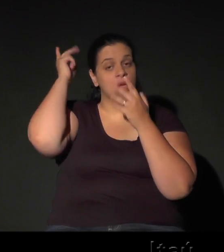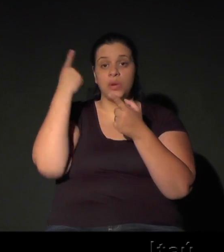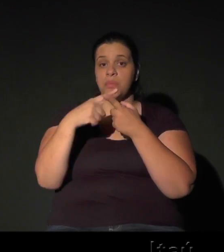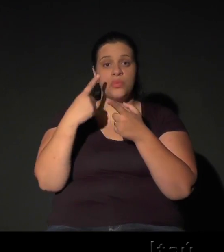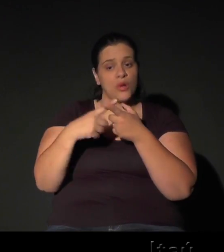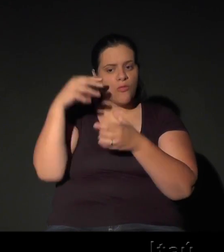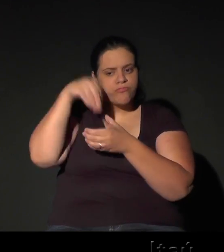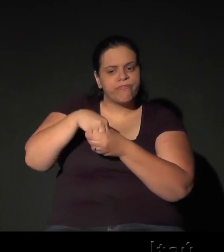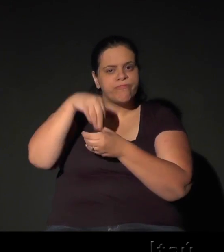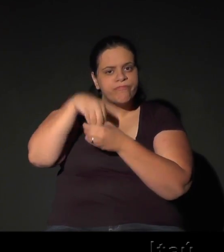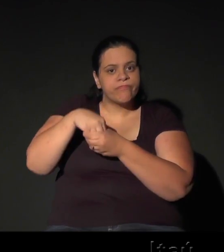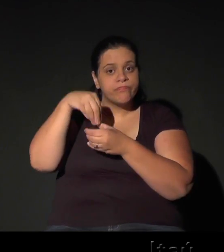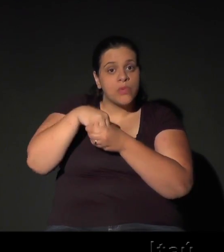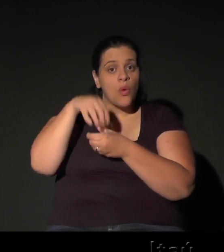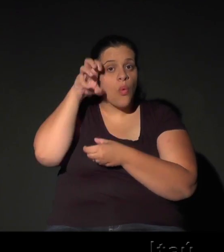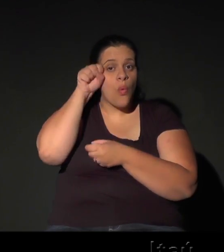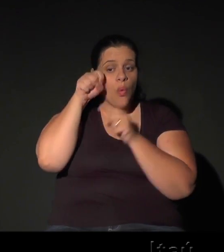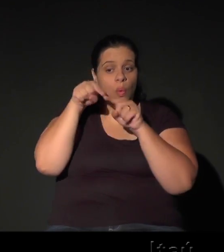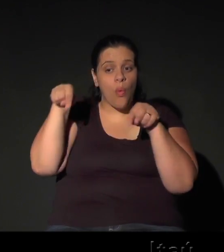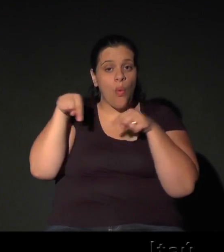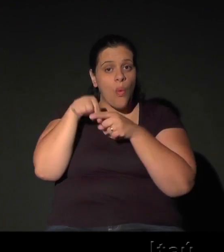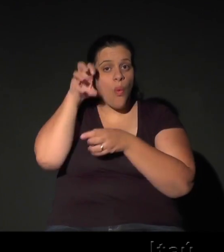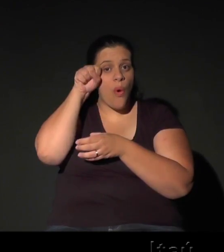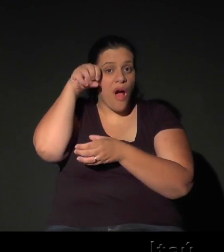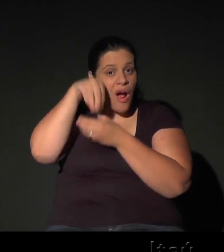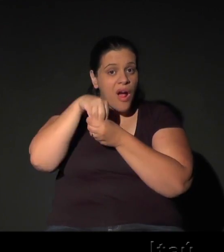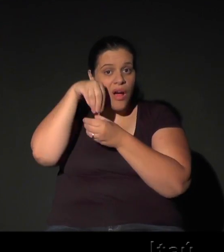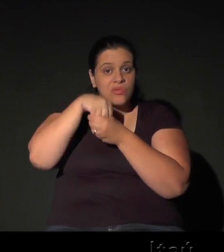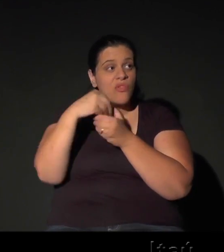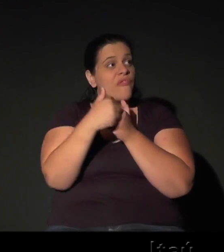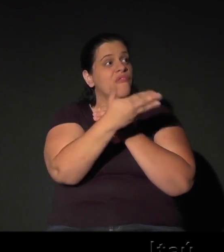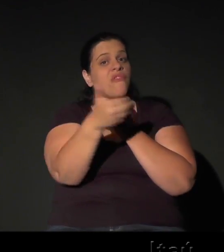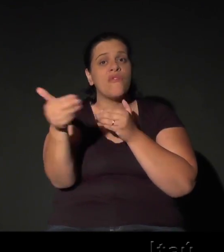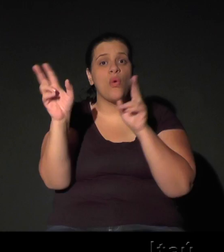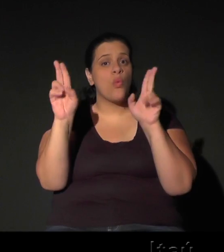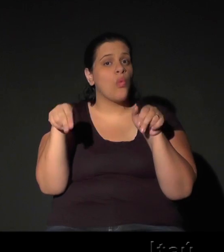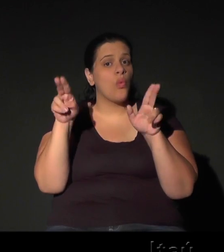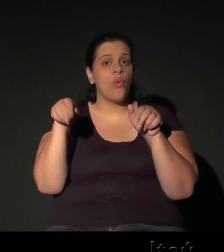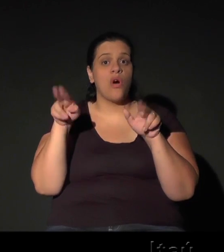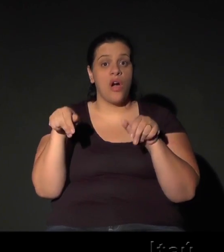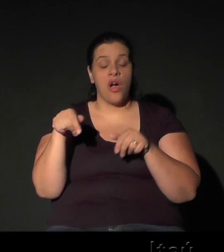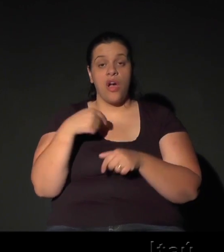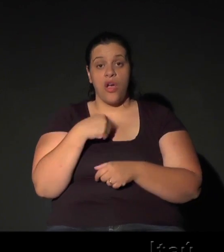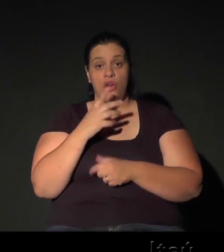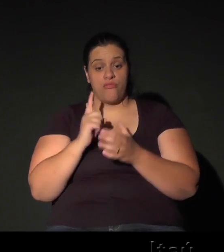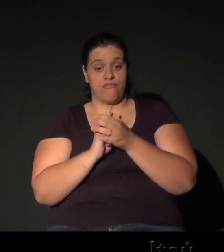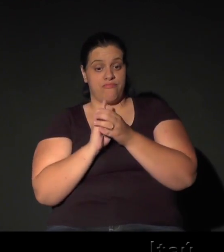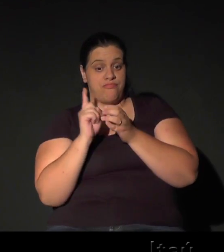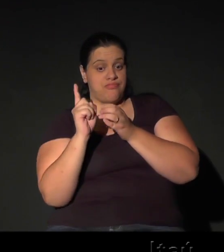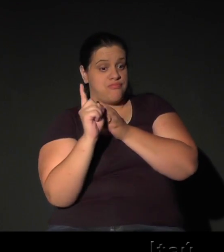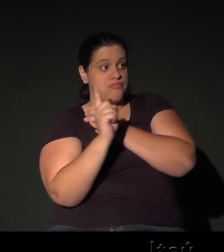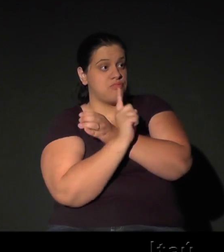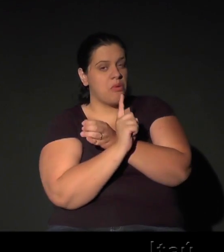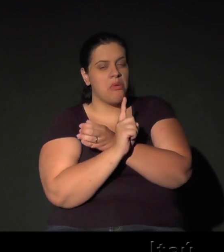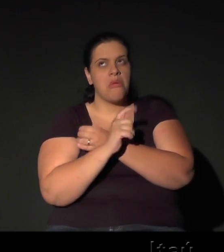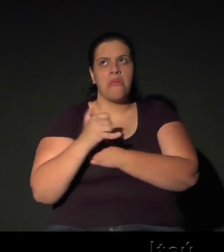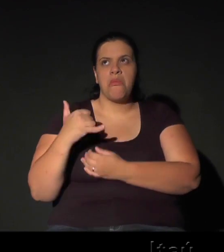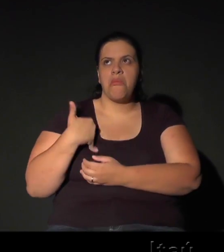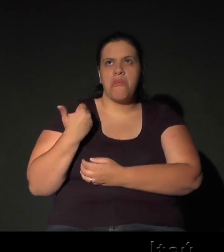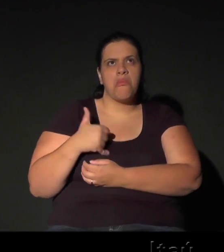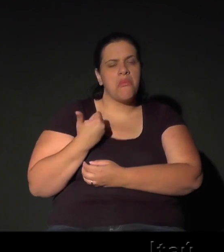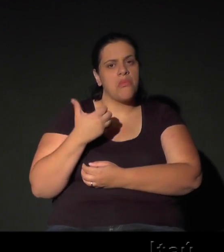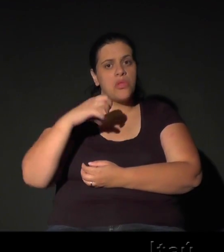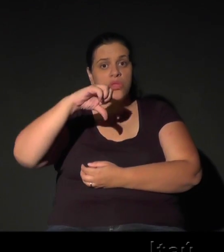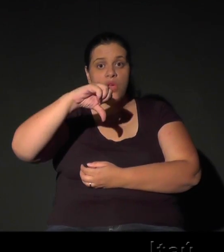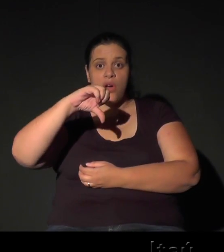saí de dentro de um quarto só fui conhecer a sociedade brasileira com mais ou menos